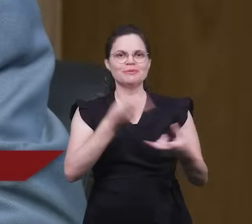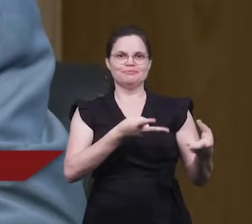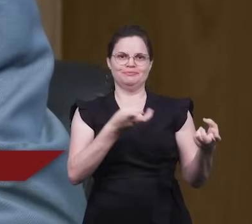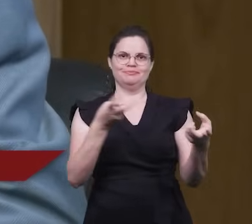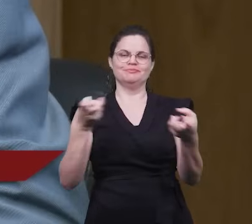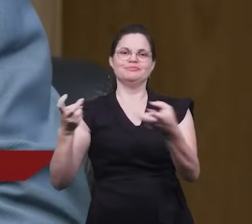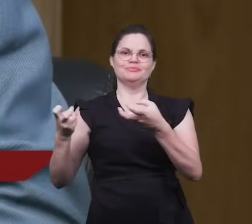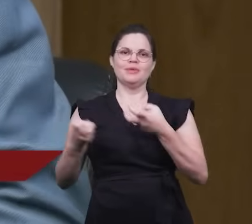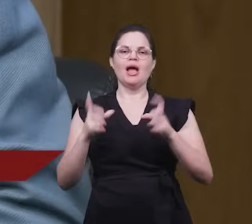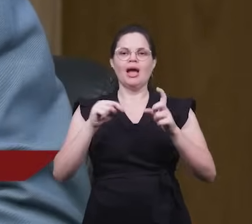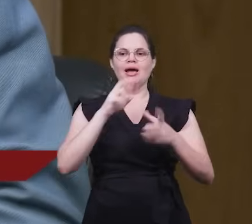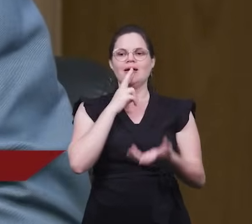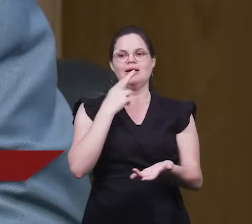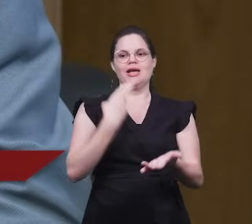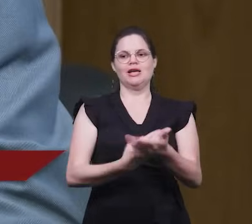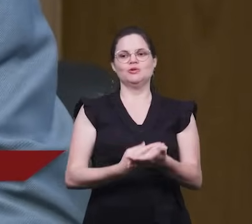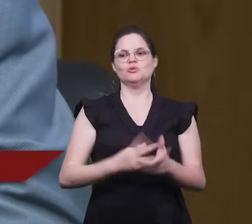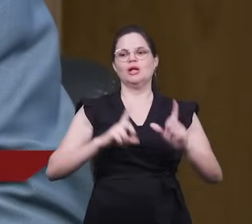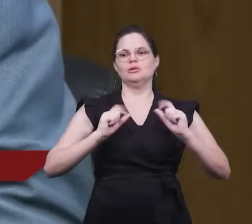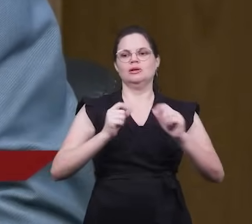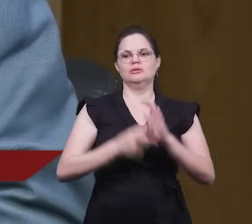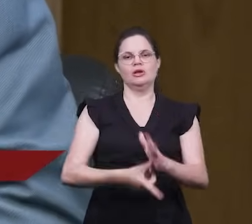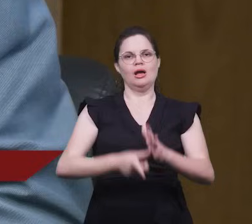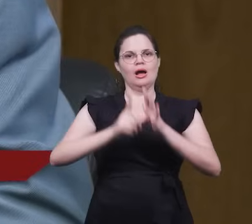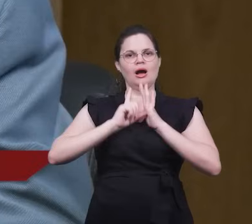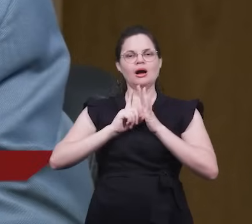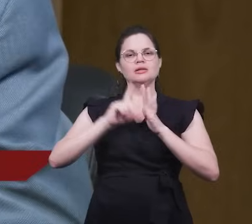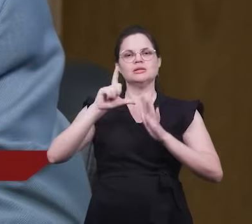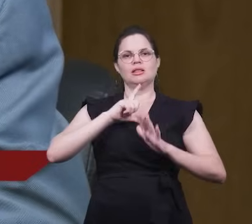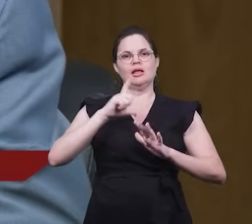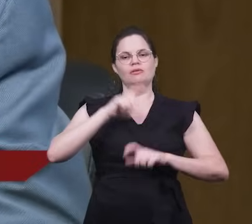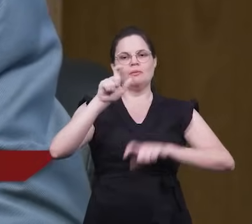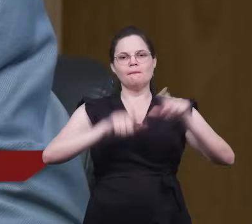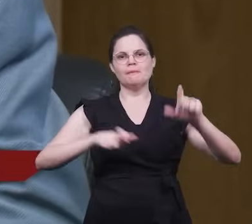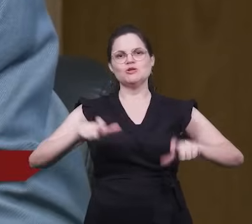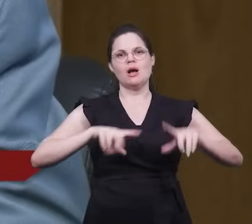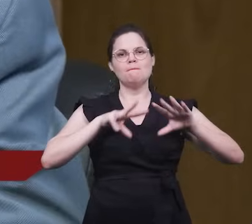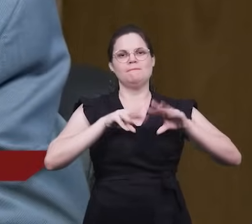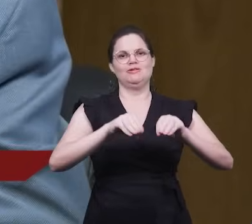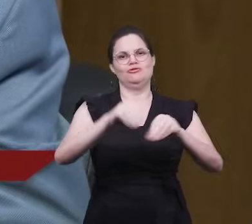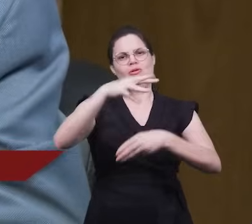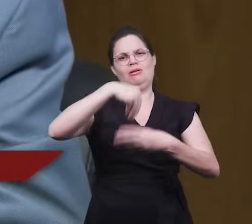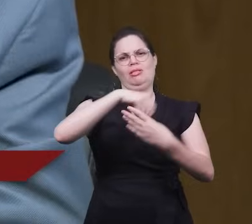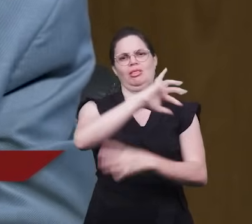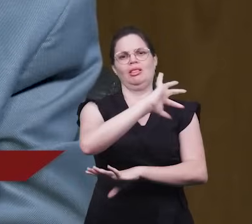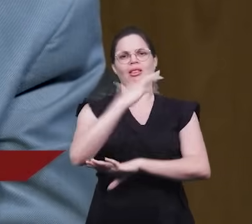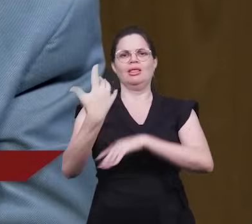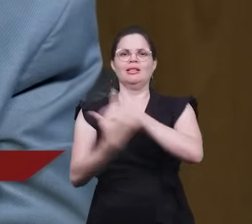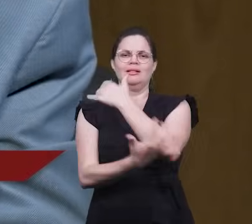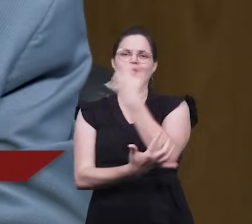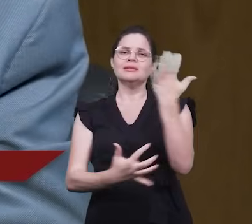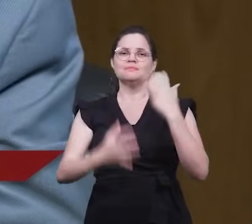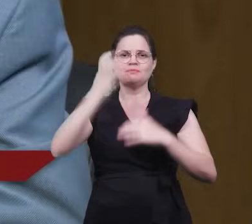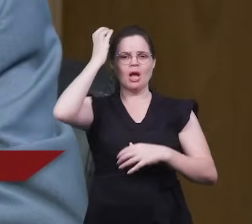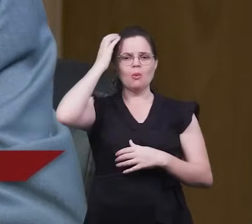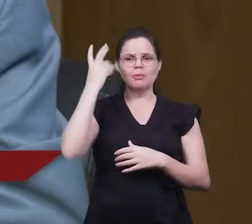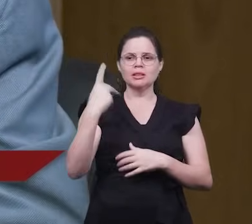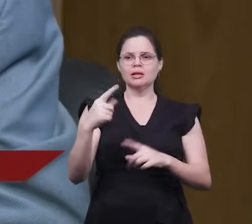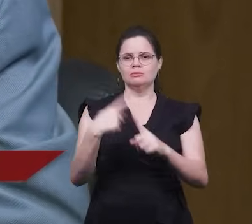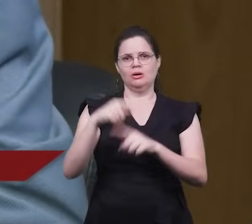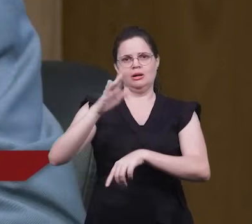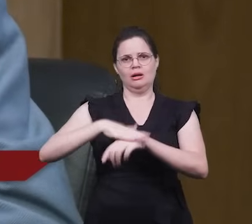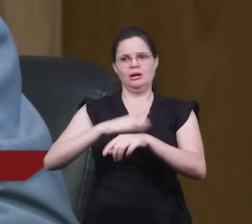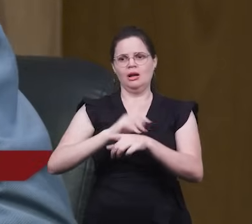programados e até por culpa direta do homem, quando ele toca